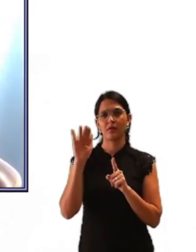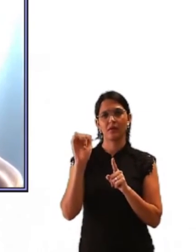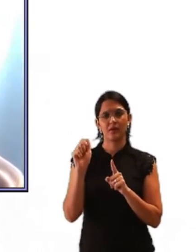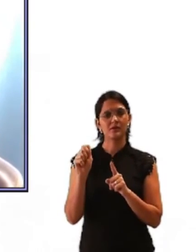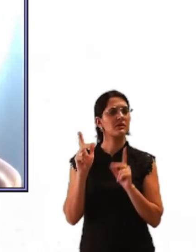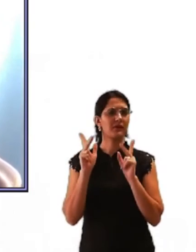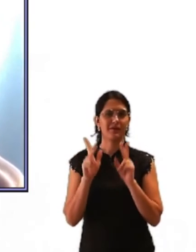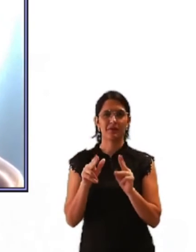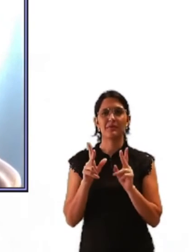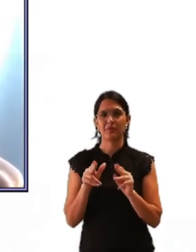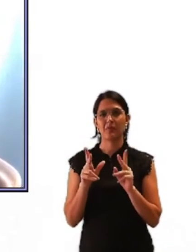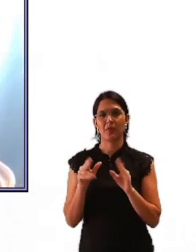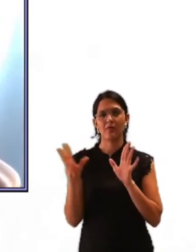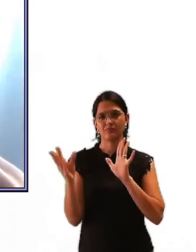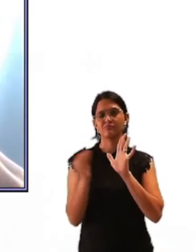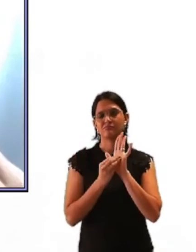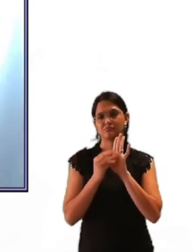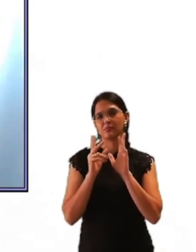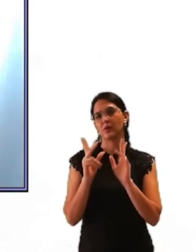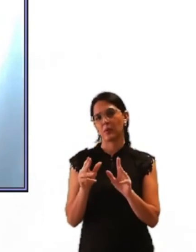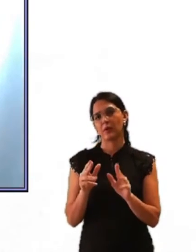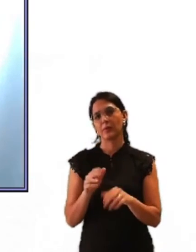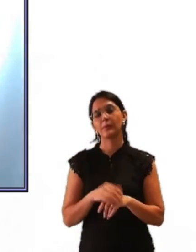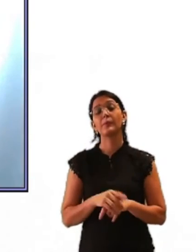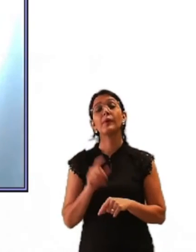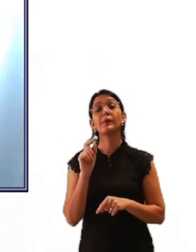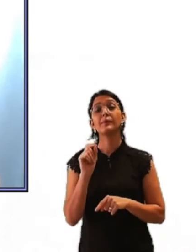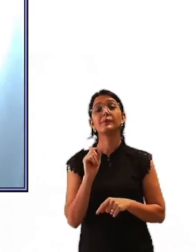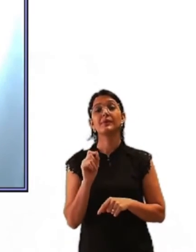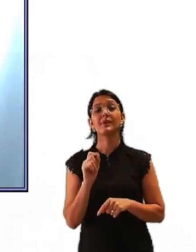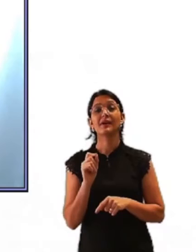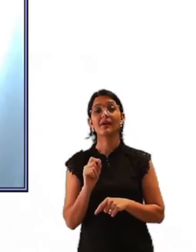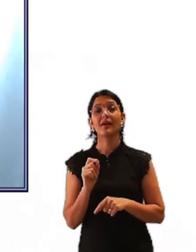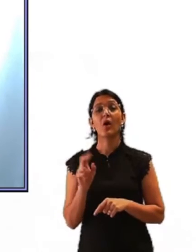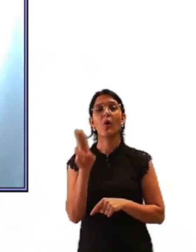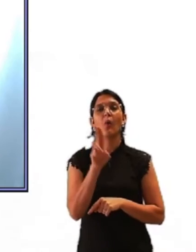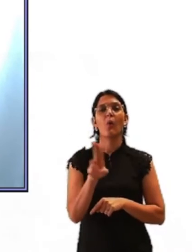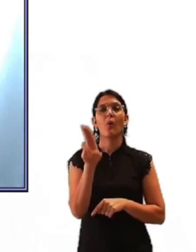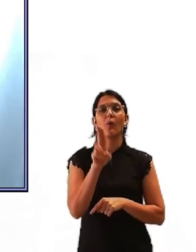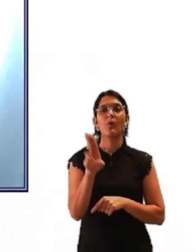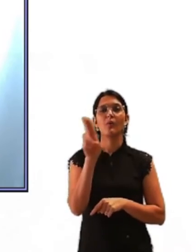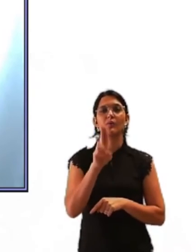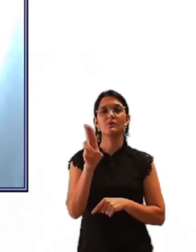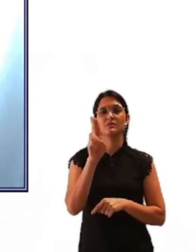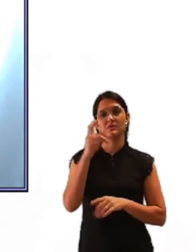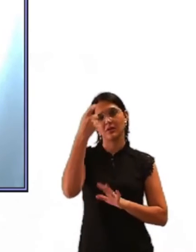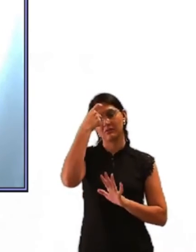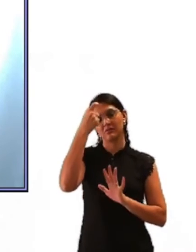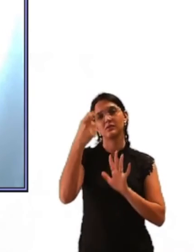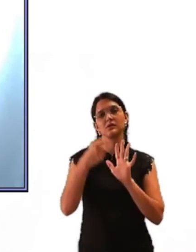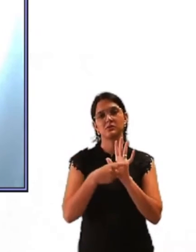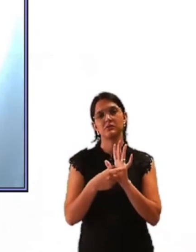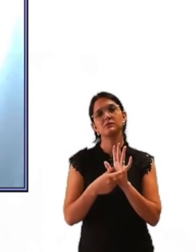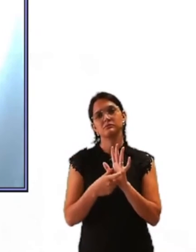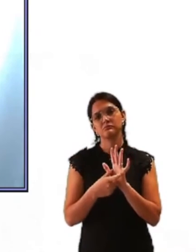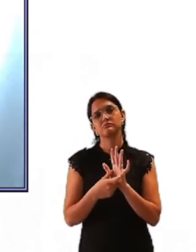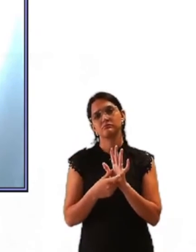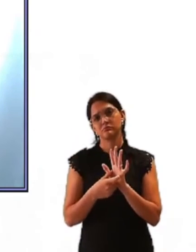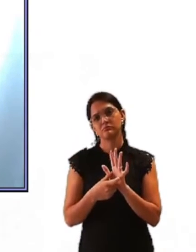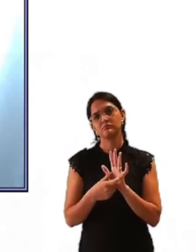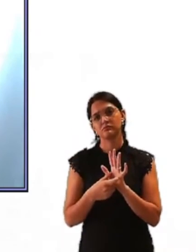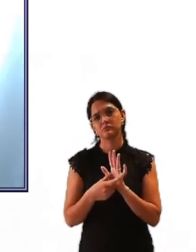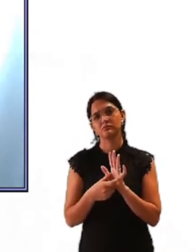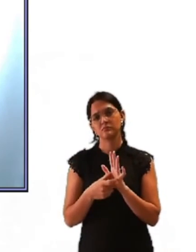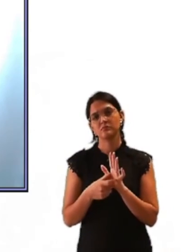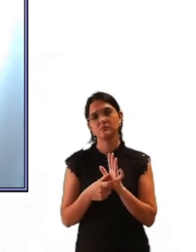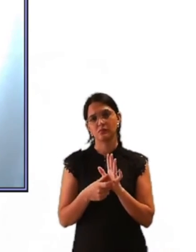tinha colocado, que é a utilização da inteligência nos casos submetidos. Não ser extremo